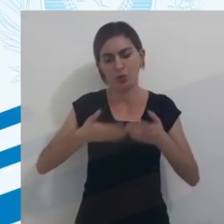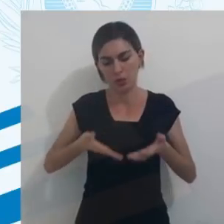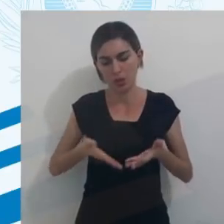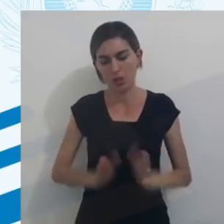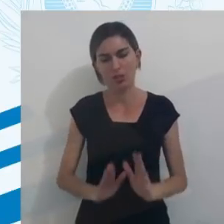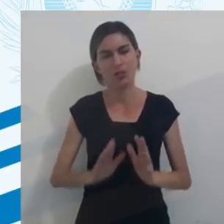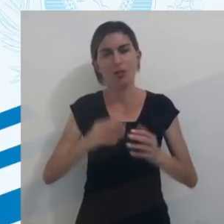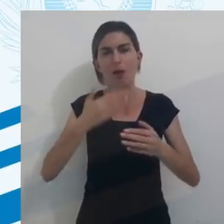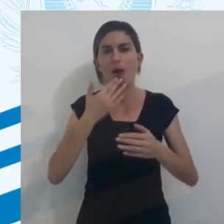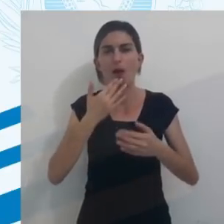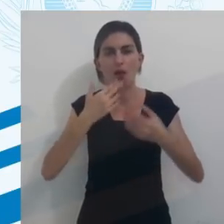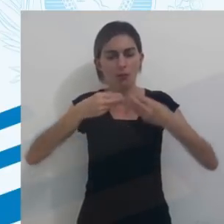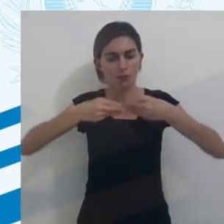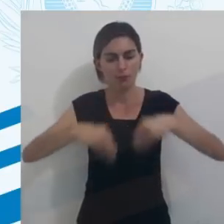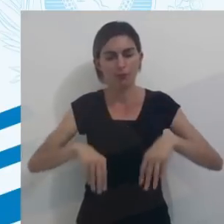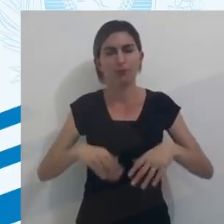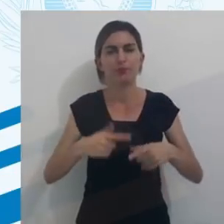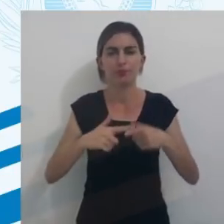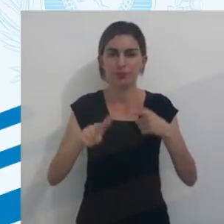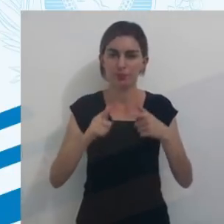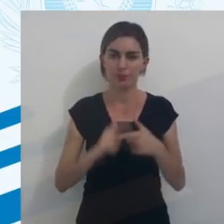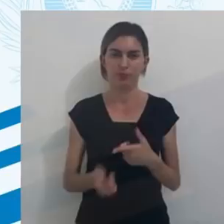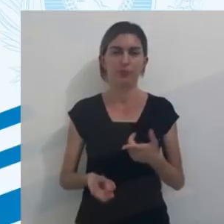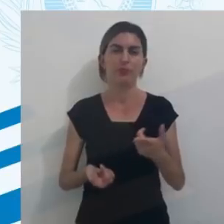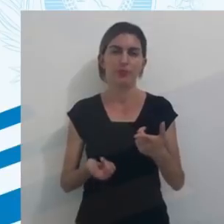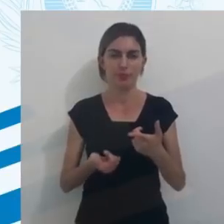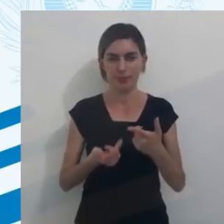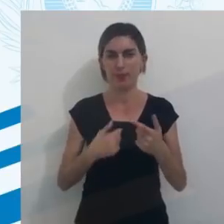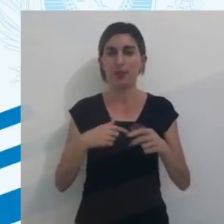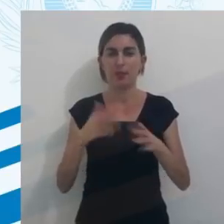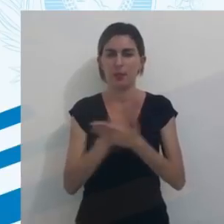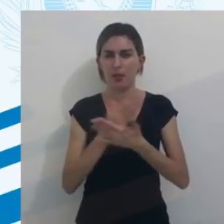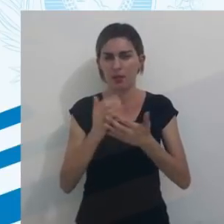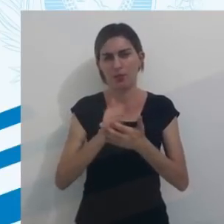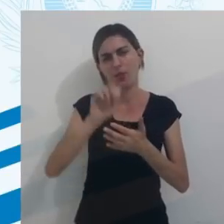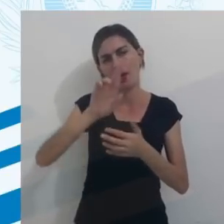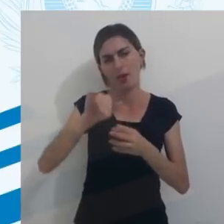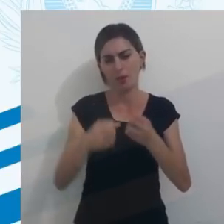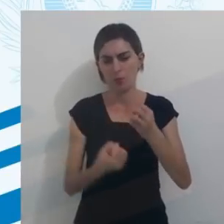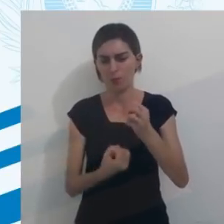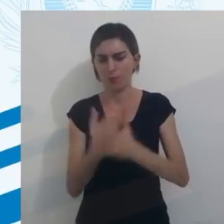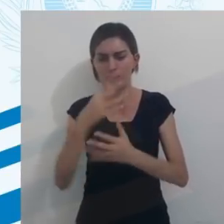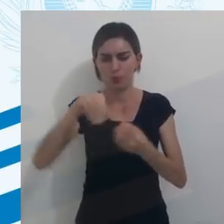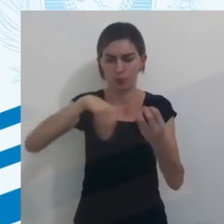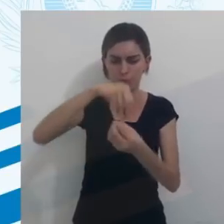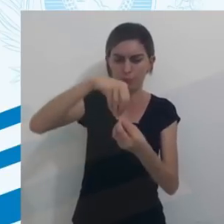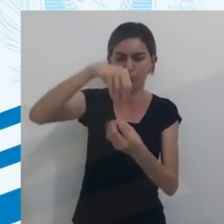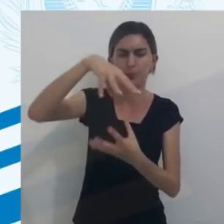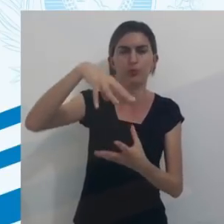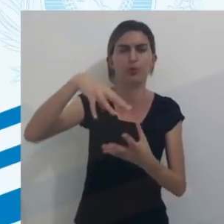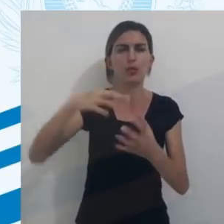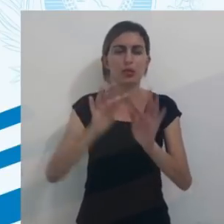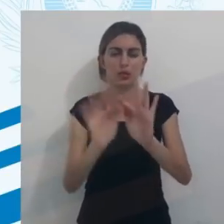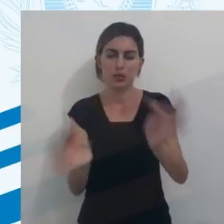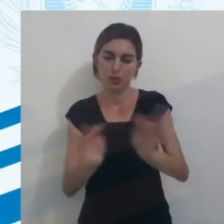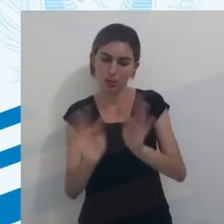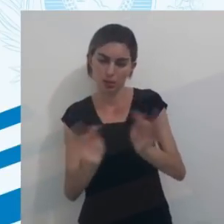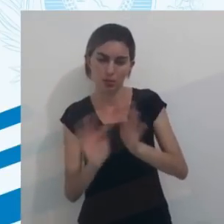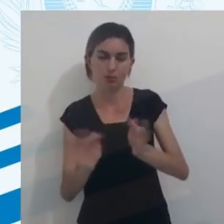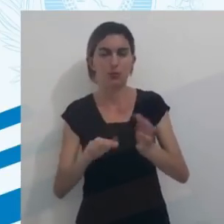com algum defeito gênico. A gente também viu algumas reações que são